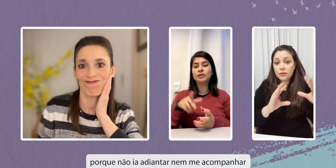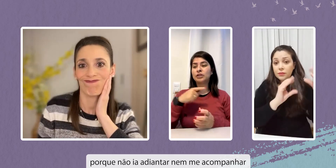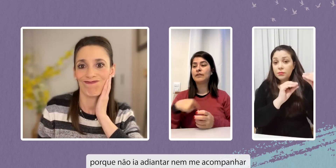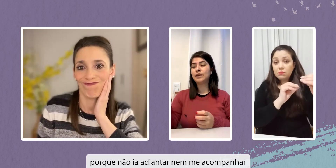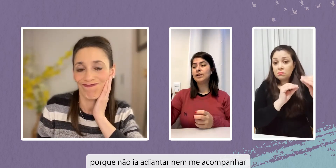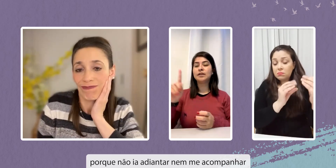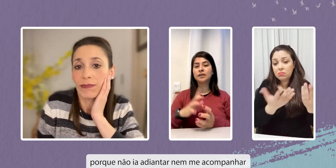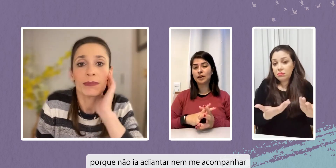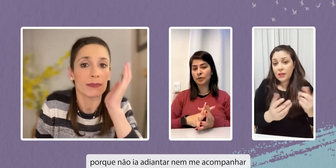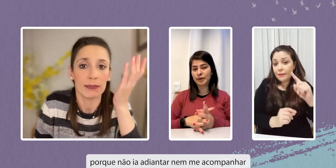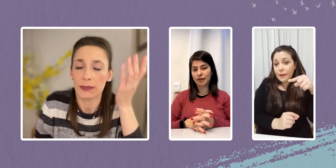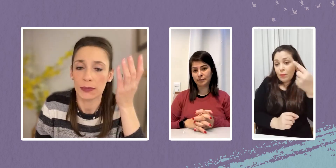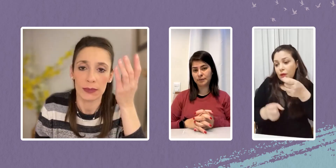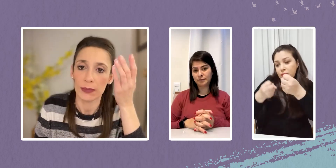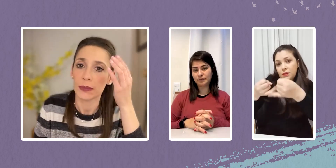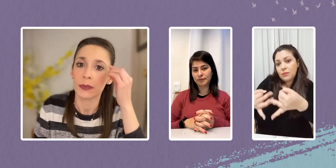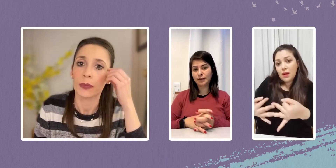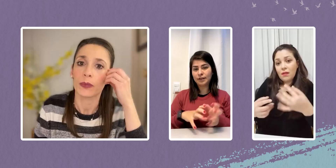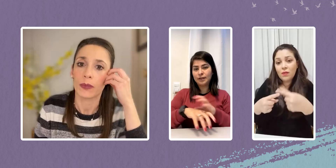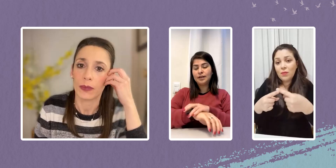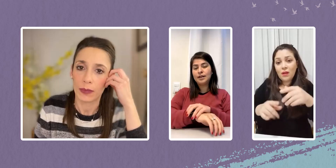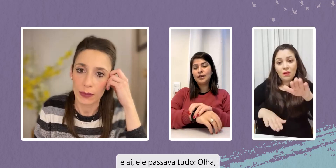porque não adiantava nem ele acompanhar.